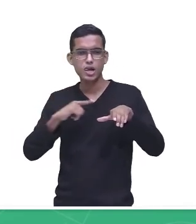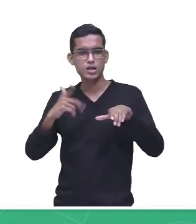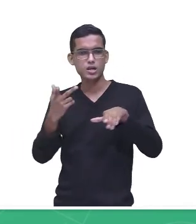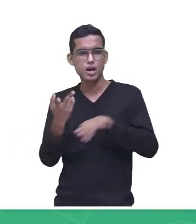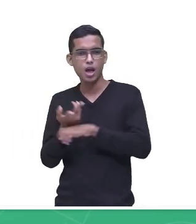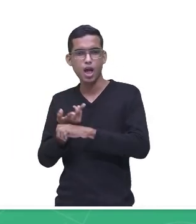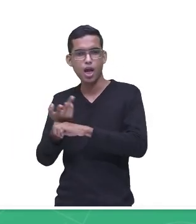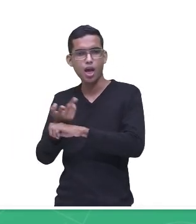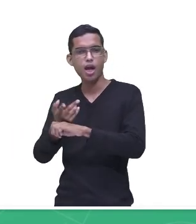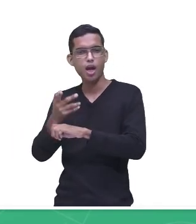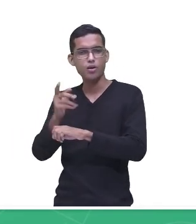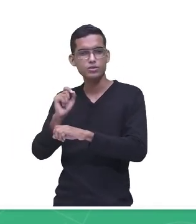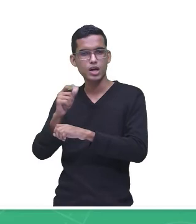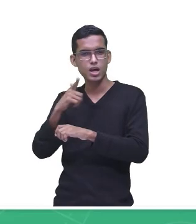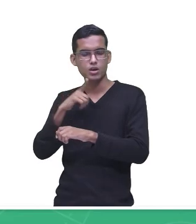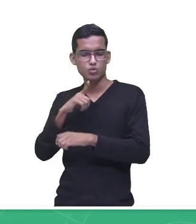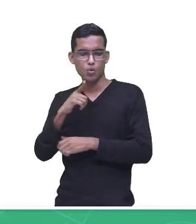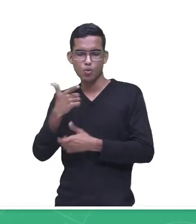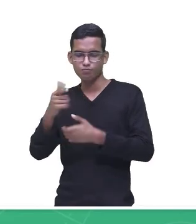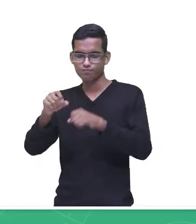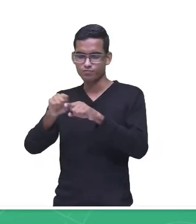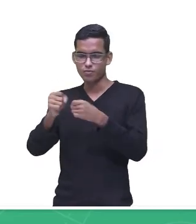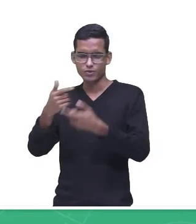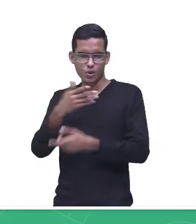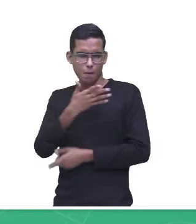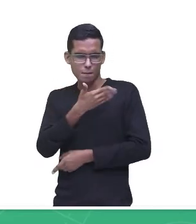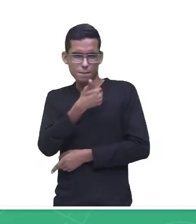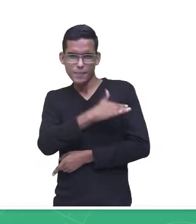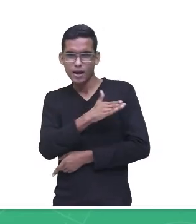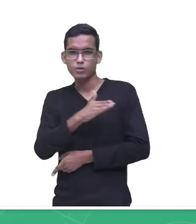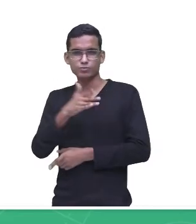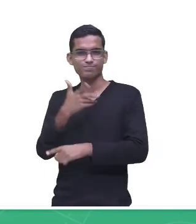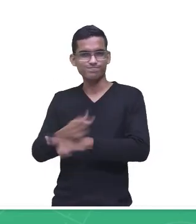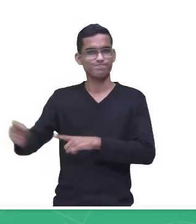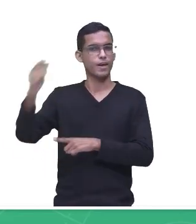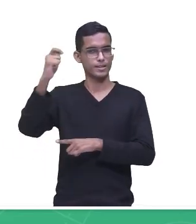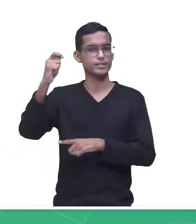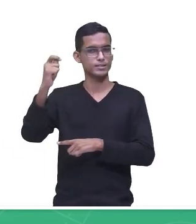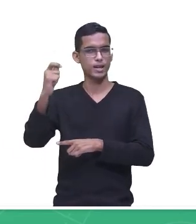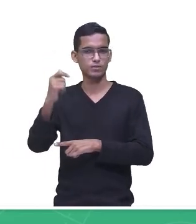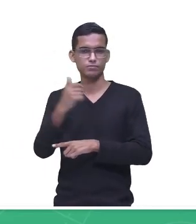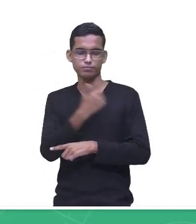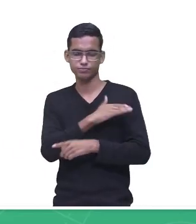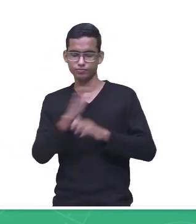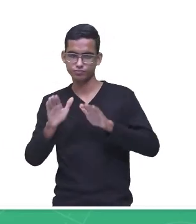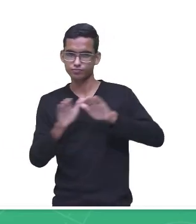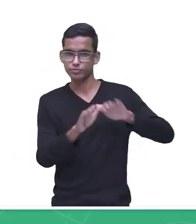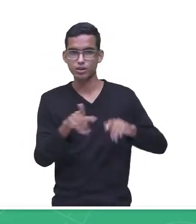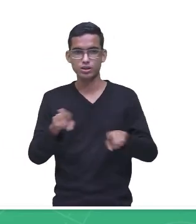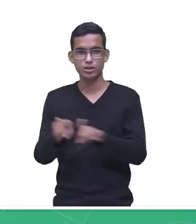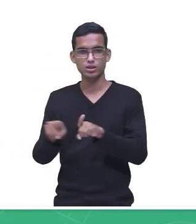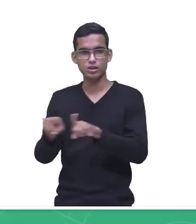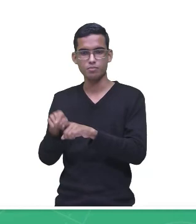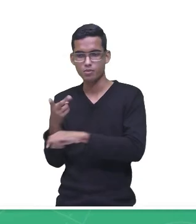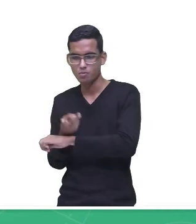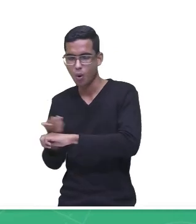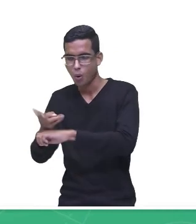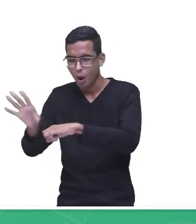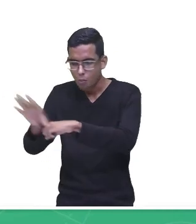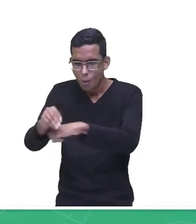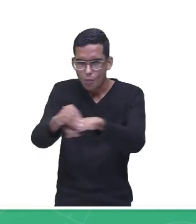com os preconceitos e buscar esse conhecimento. Meus